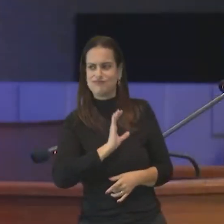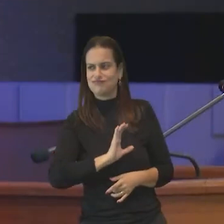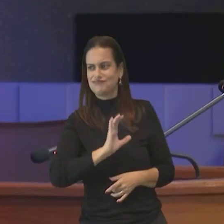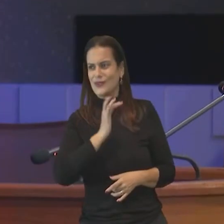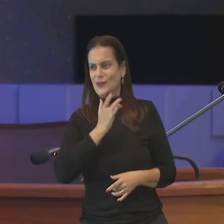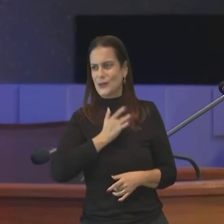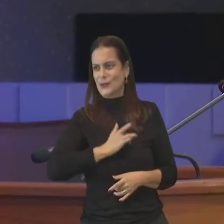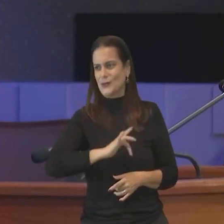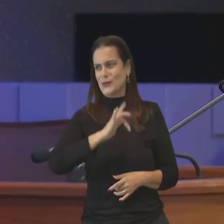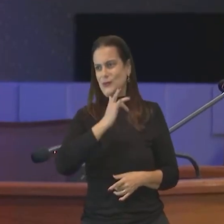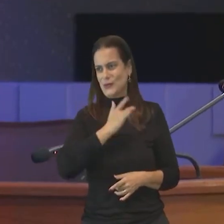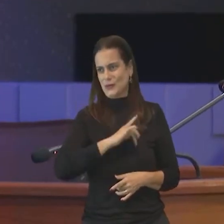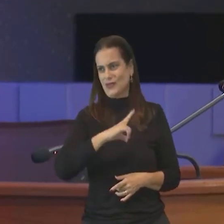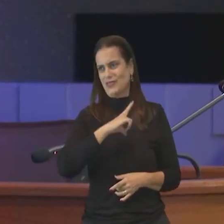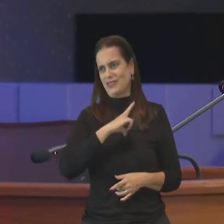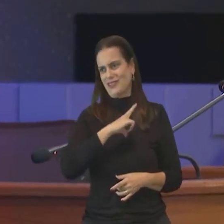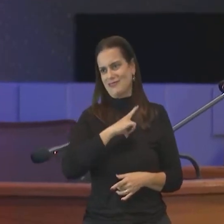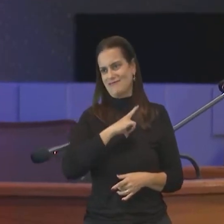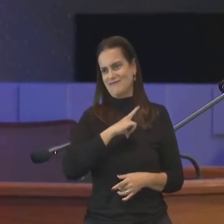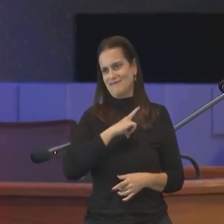com misericórdia.